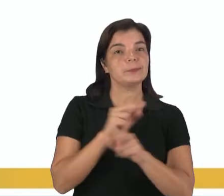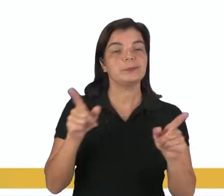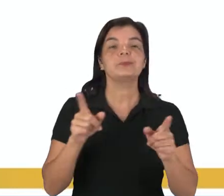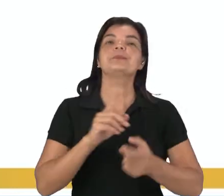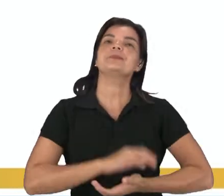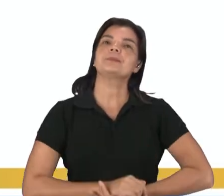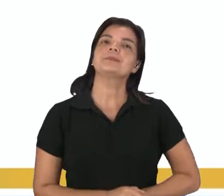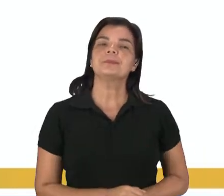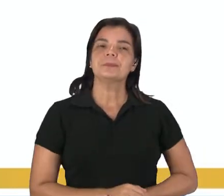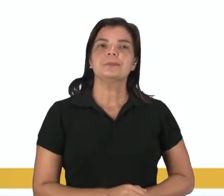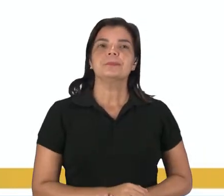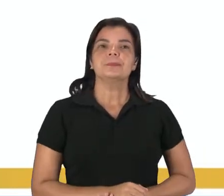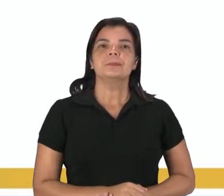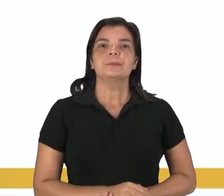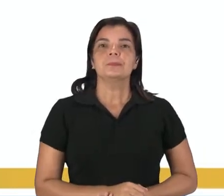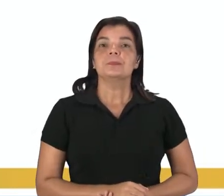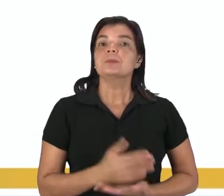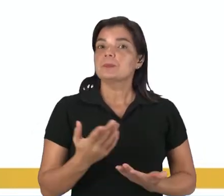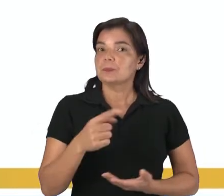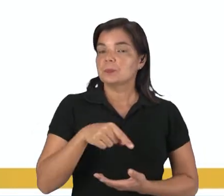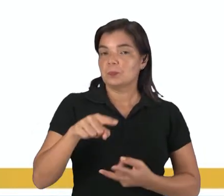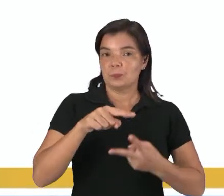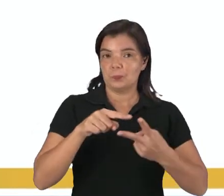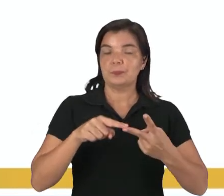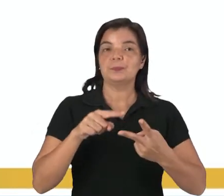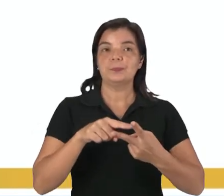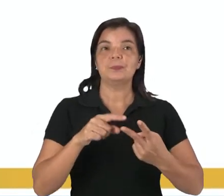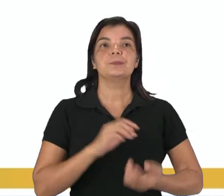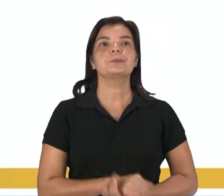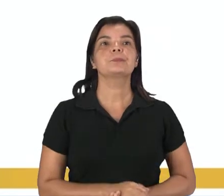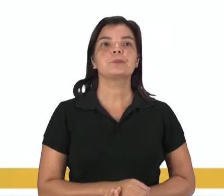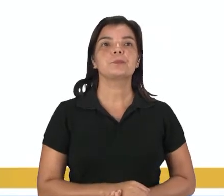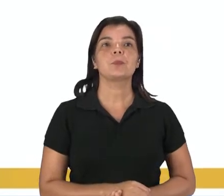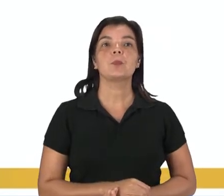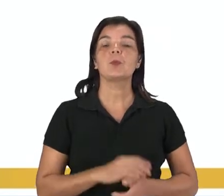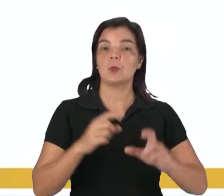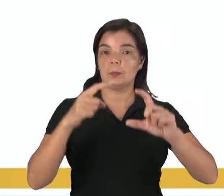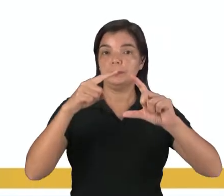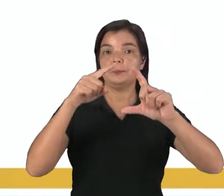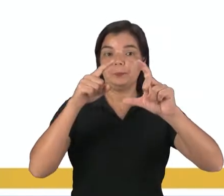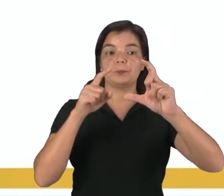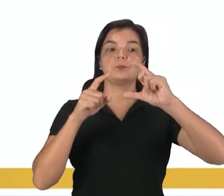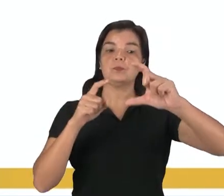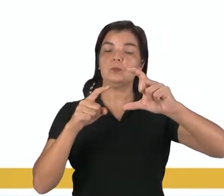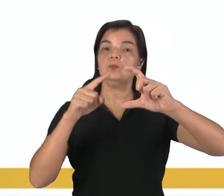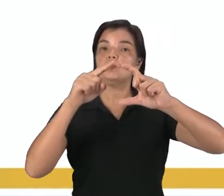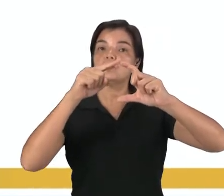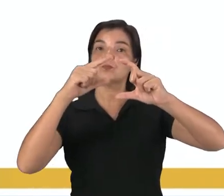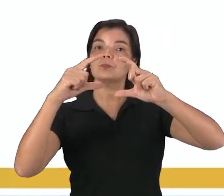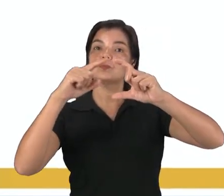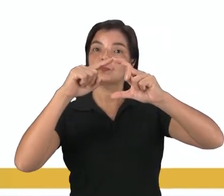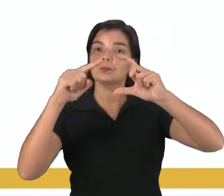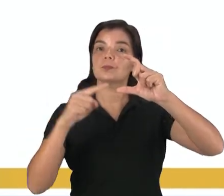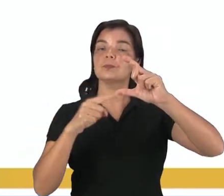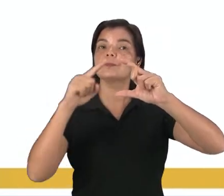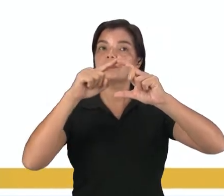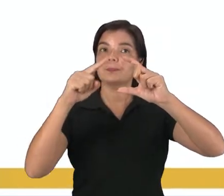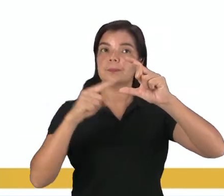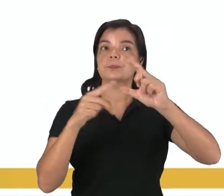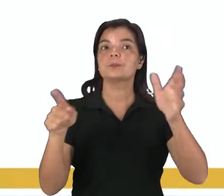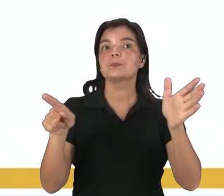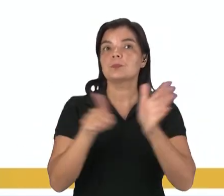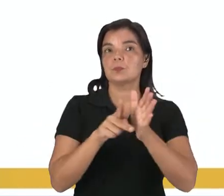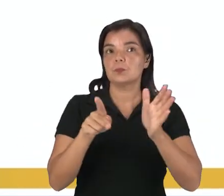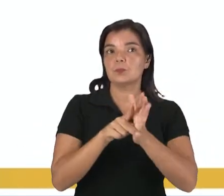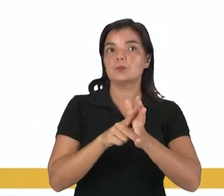Então vamos aí a diferenciação Entre esses dois termos né uma circunferência é um conjunto de pontos